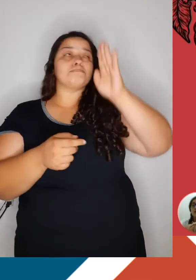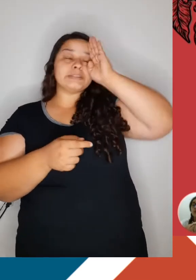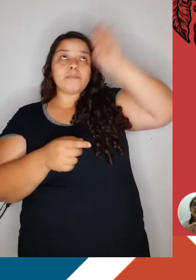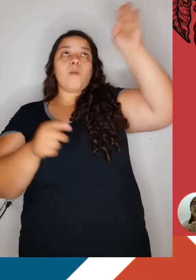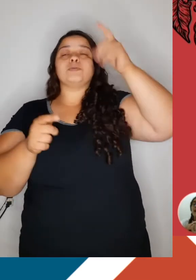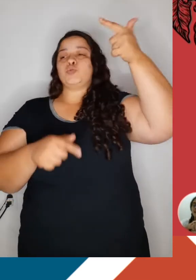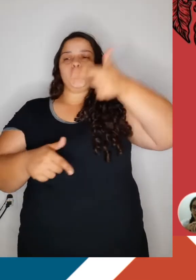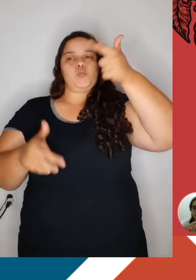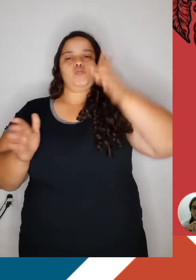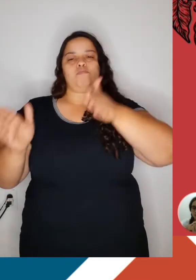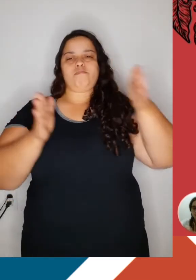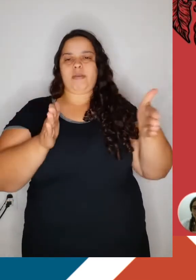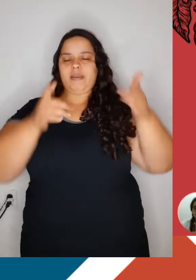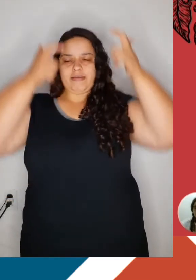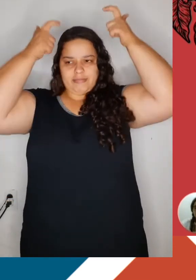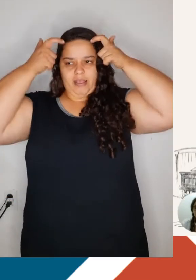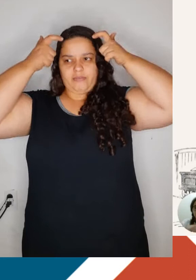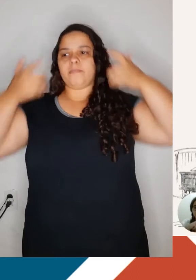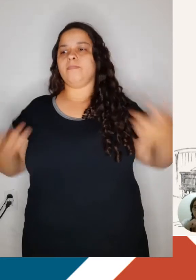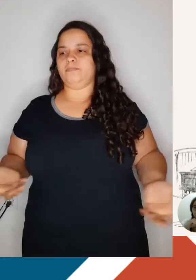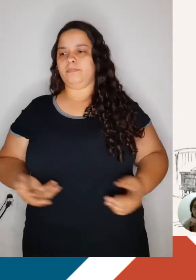especialmente no segundo reinado.